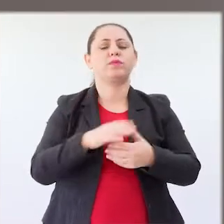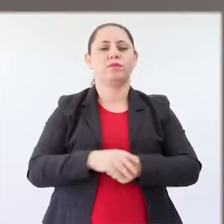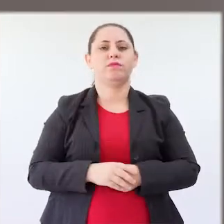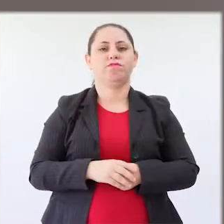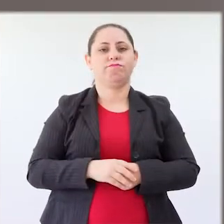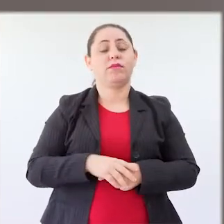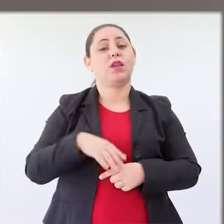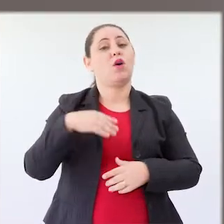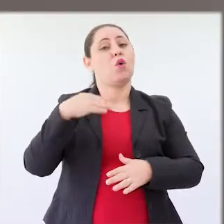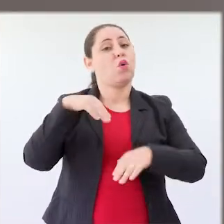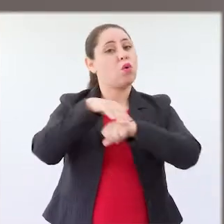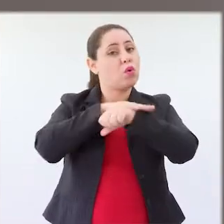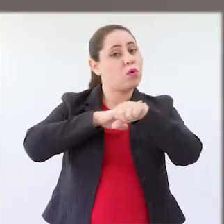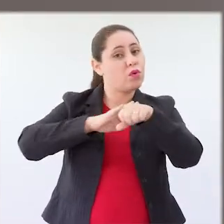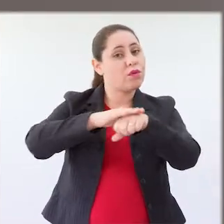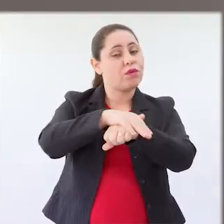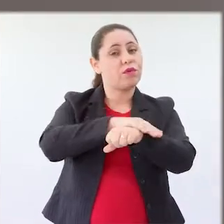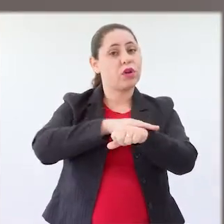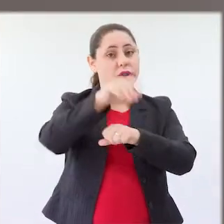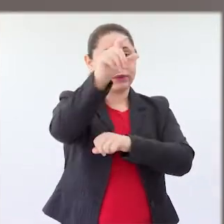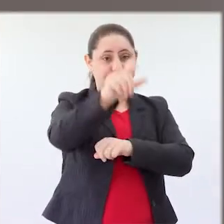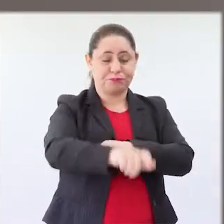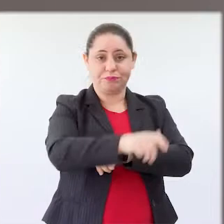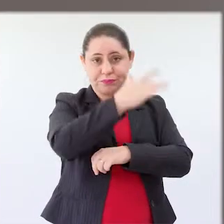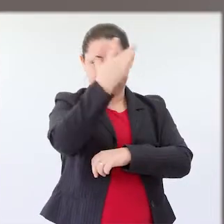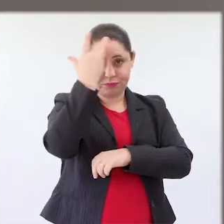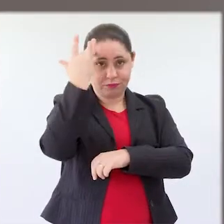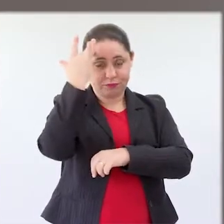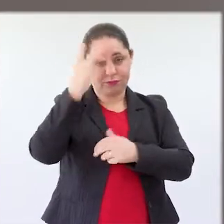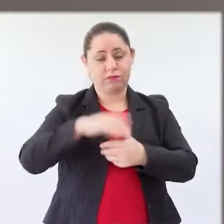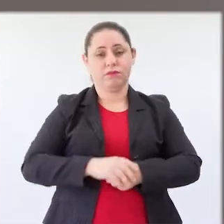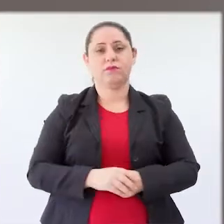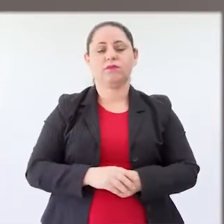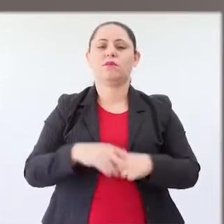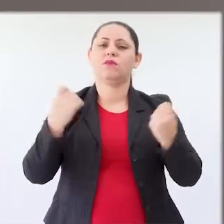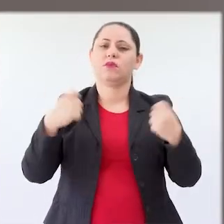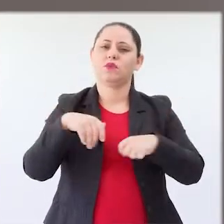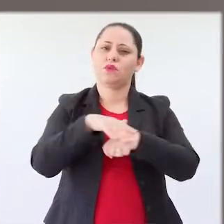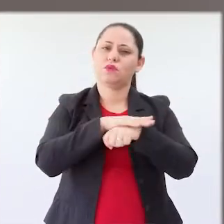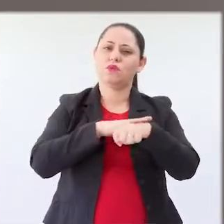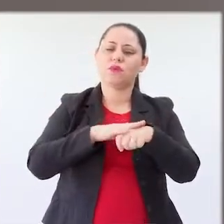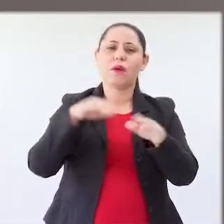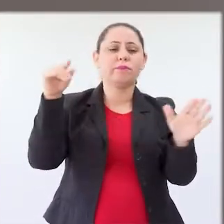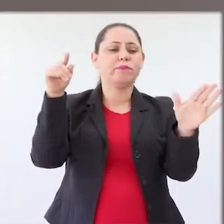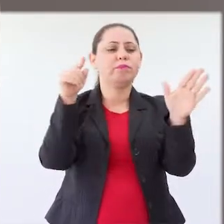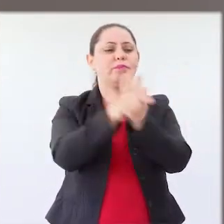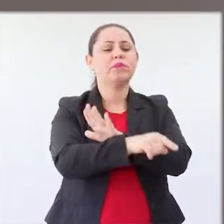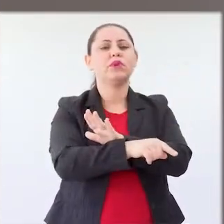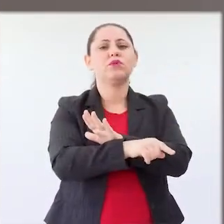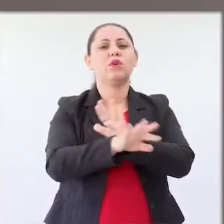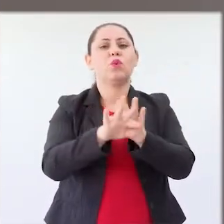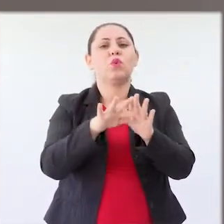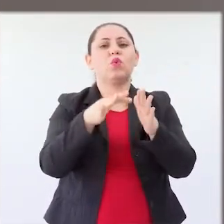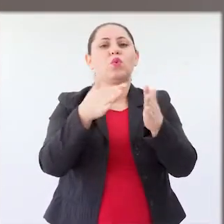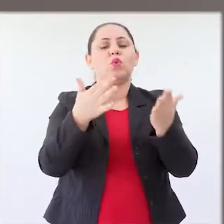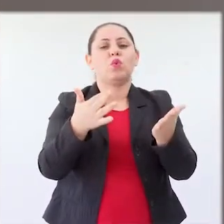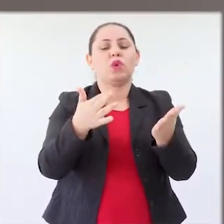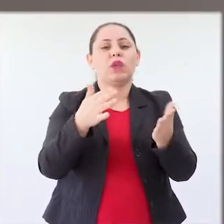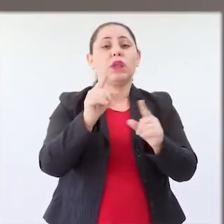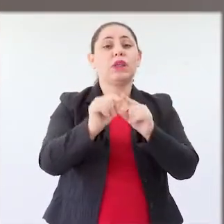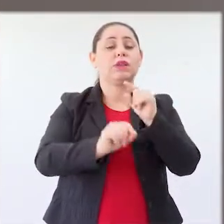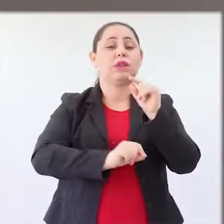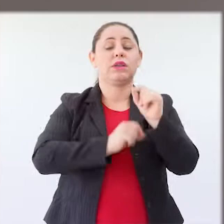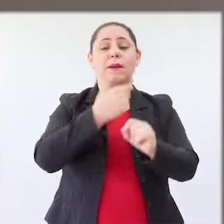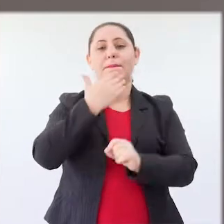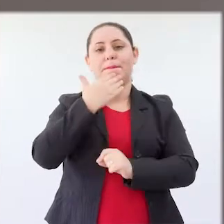isso é um diálogo que você tem que ter com o seu paciente. Você tem que conversar muito bem com ele, perguntar quais estruturas que ele